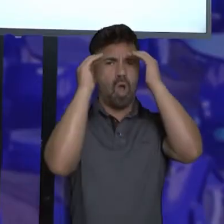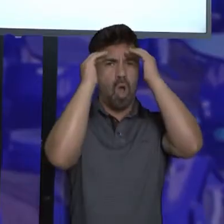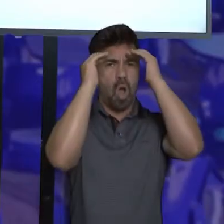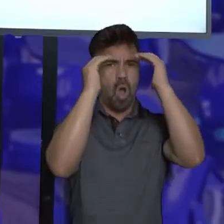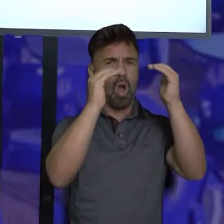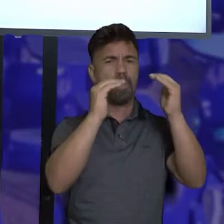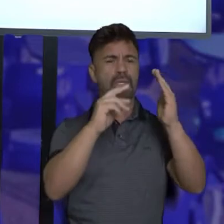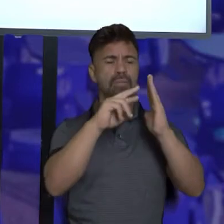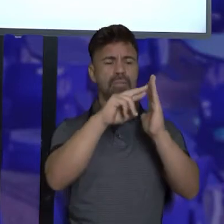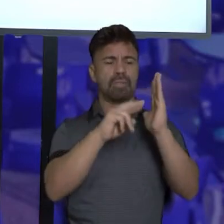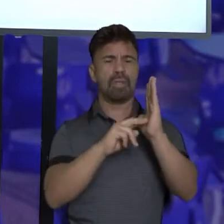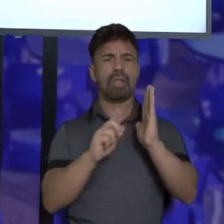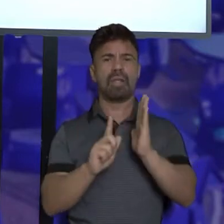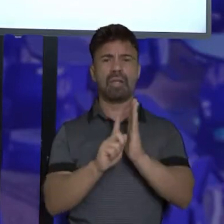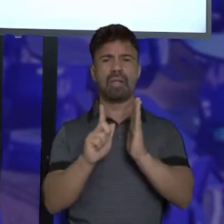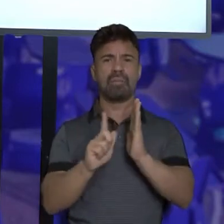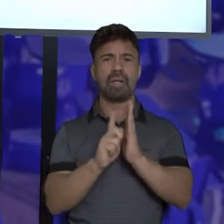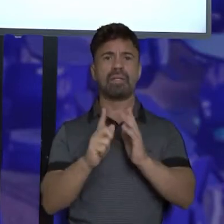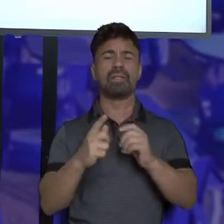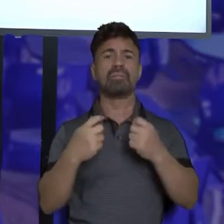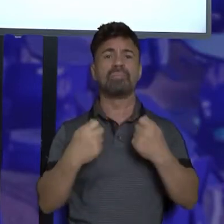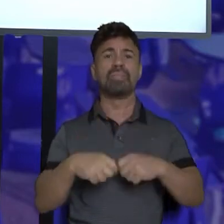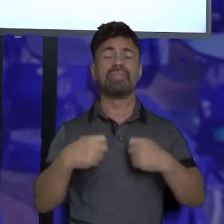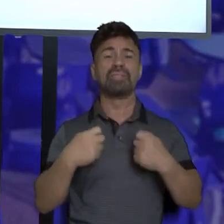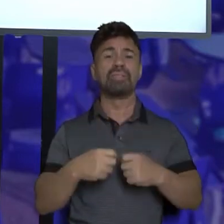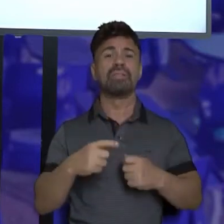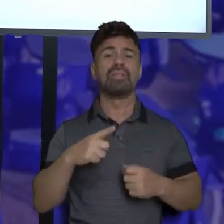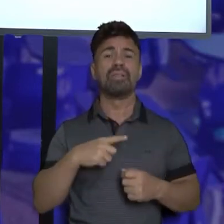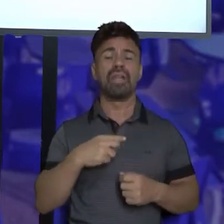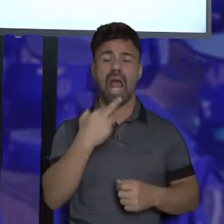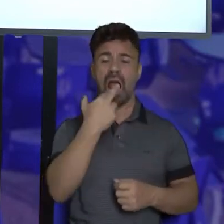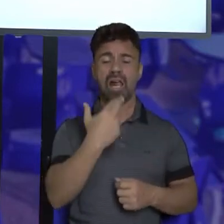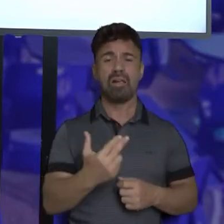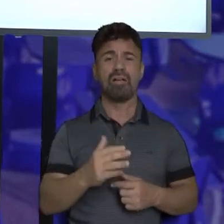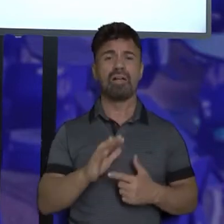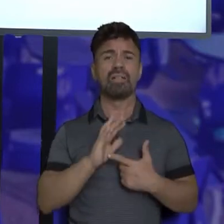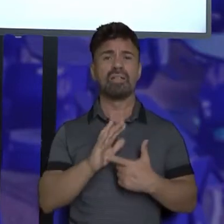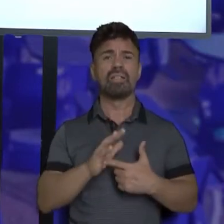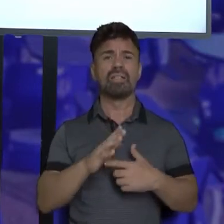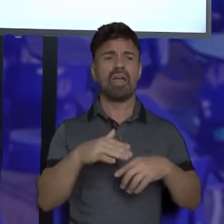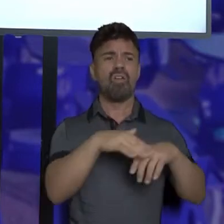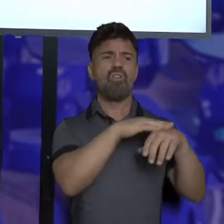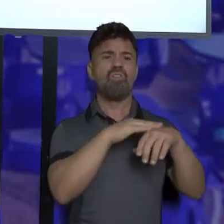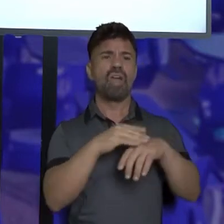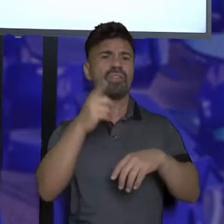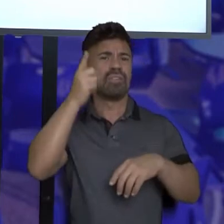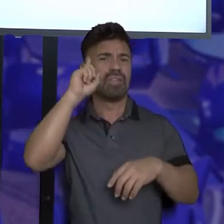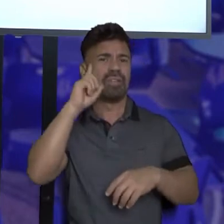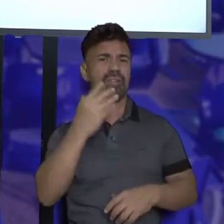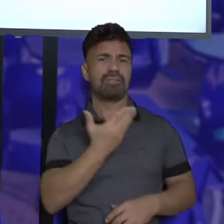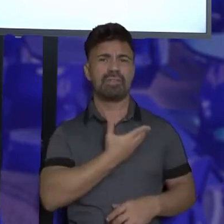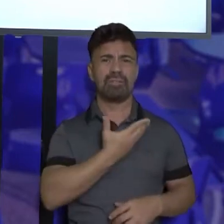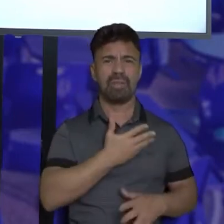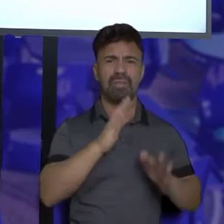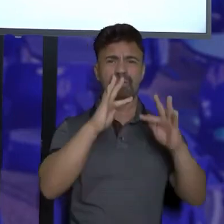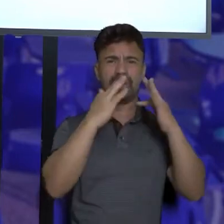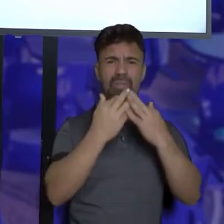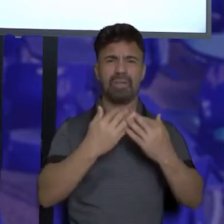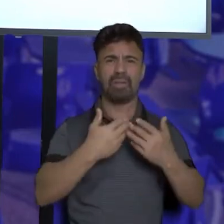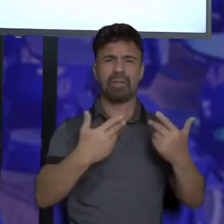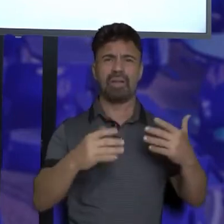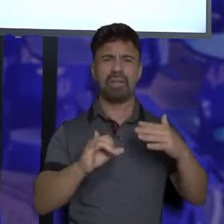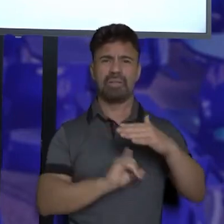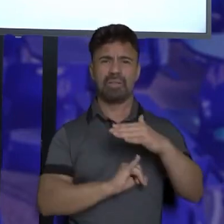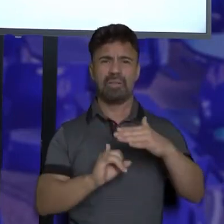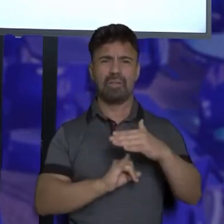e, por isso, ela não pode ser uma linguagem que imite a nossa conversa do dia a dia com os nossos amigos, parentes.